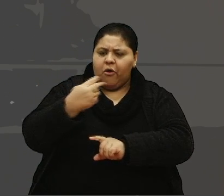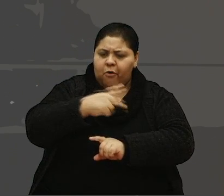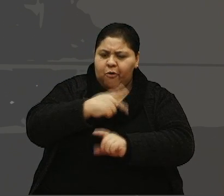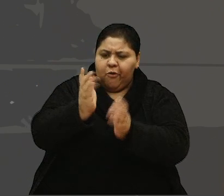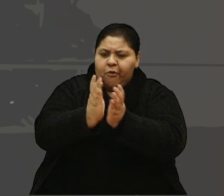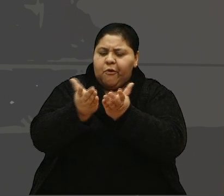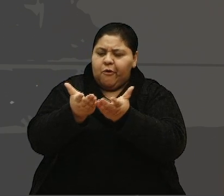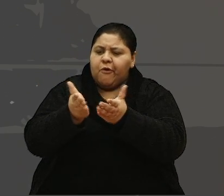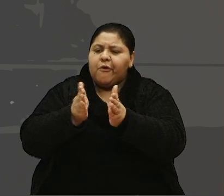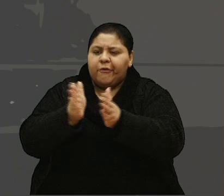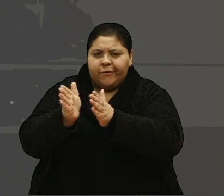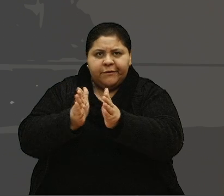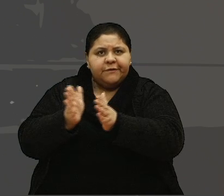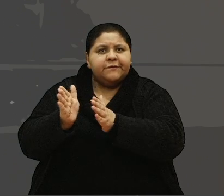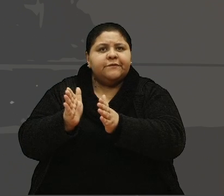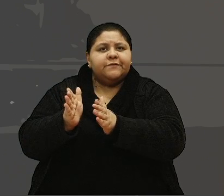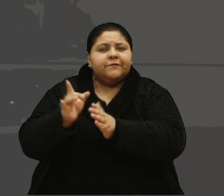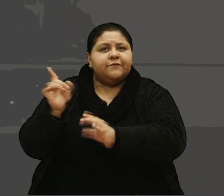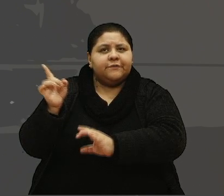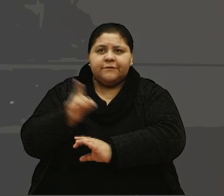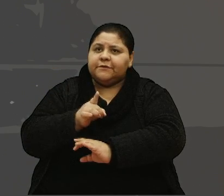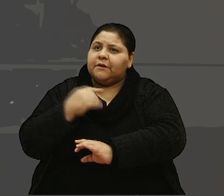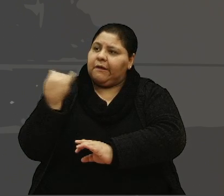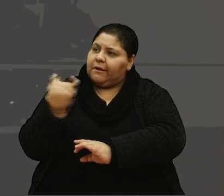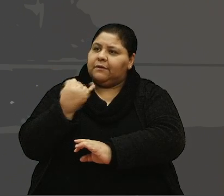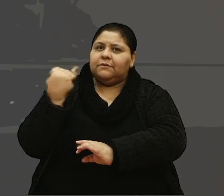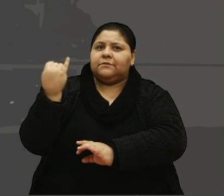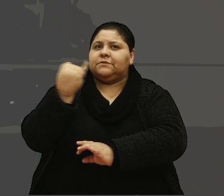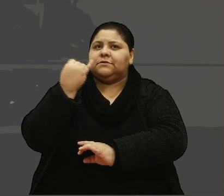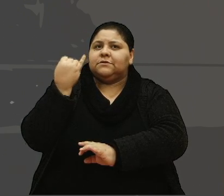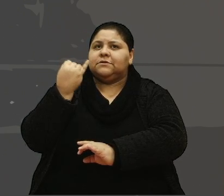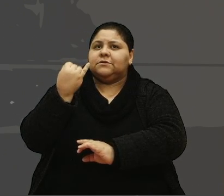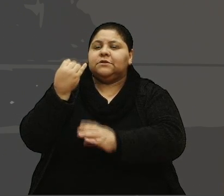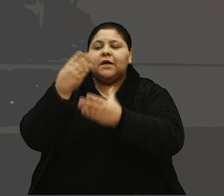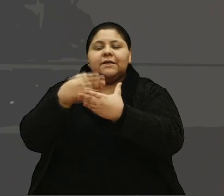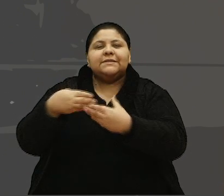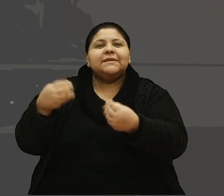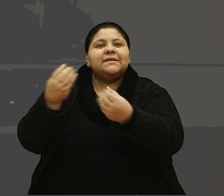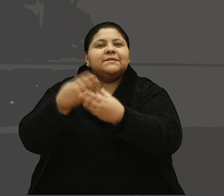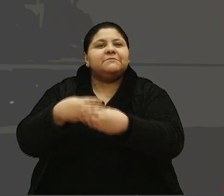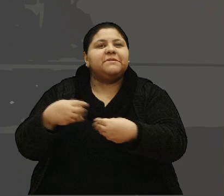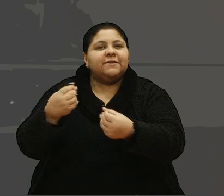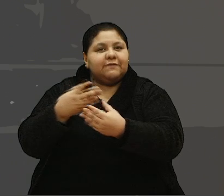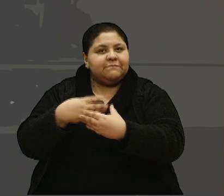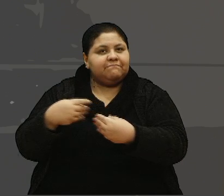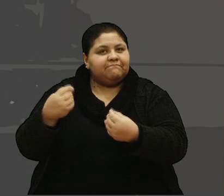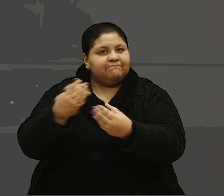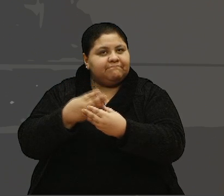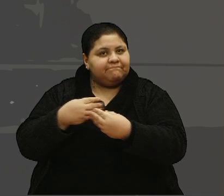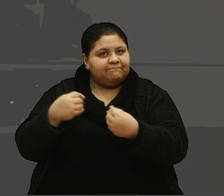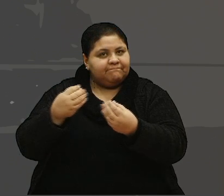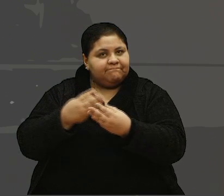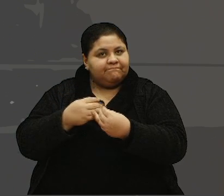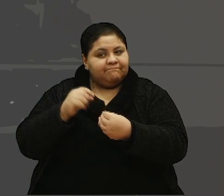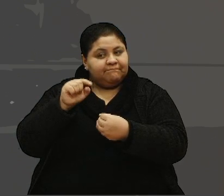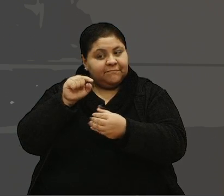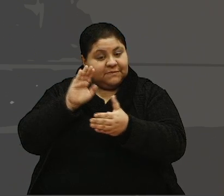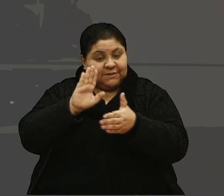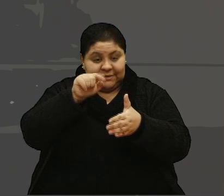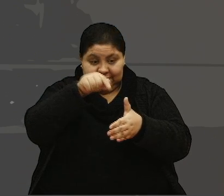da Acessibilidade, é algo muito importante, a sensibilidade, né, vereadora Daiane Mello, lá naquela